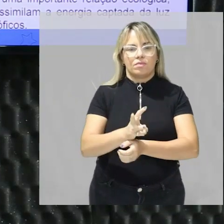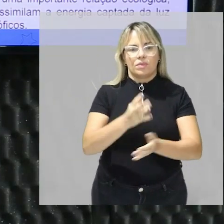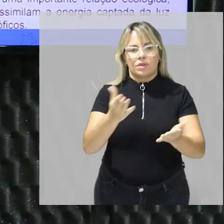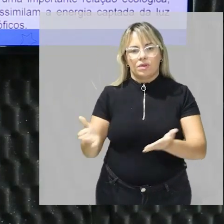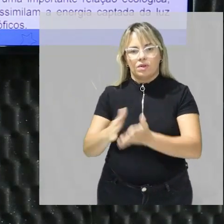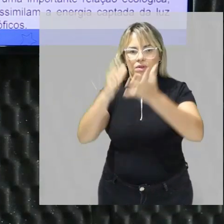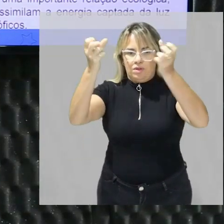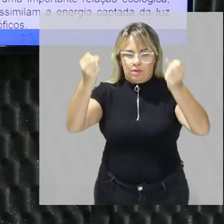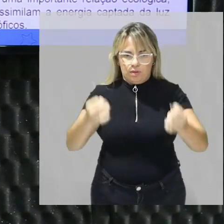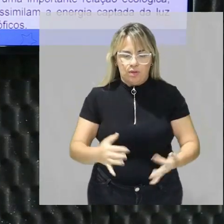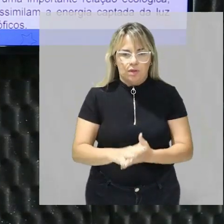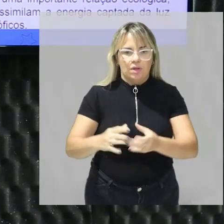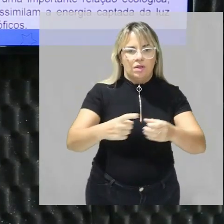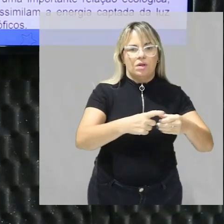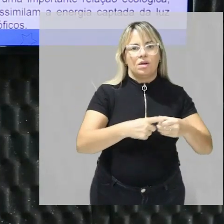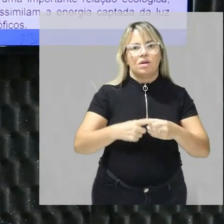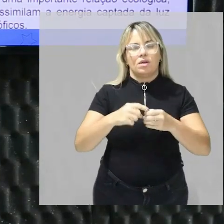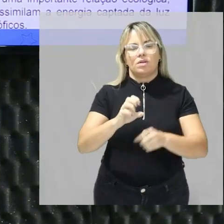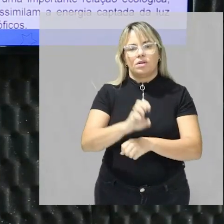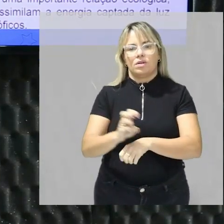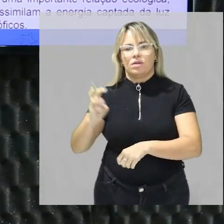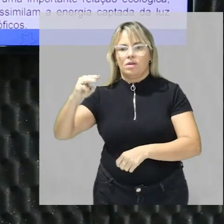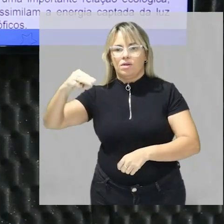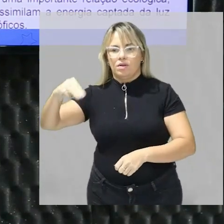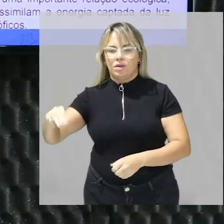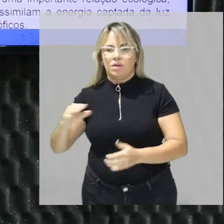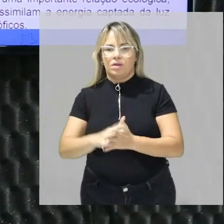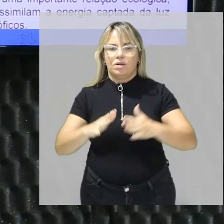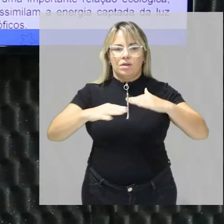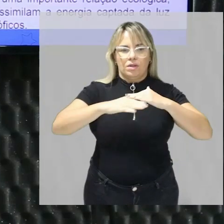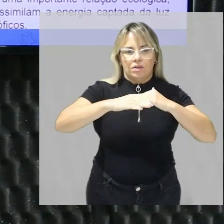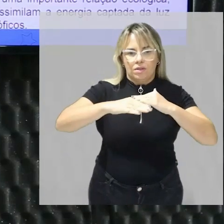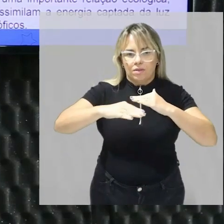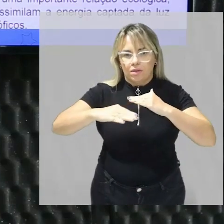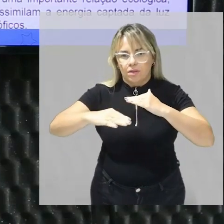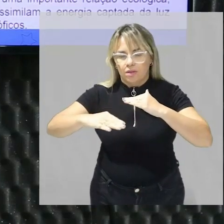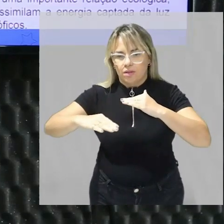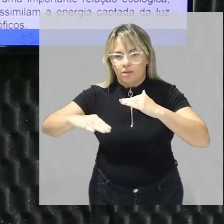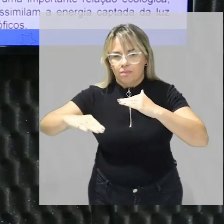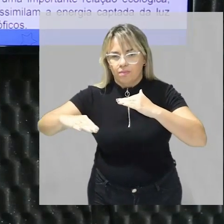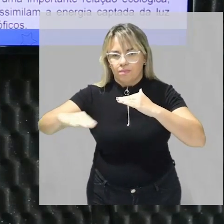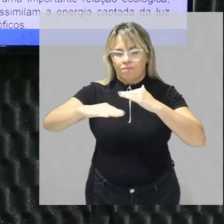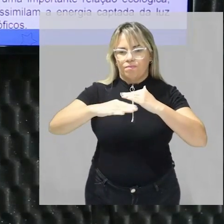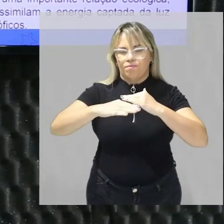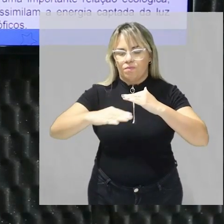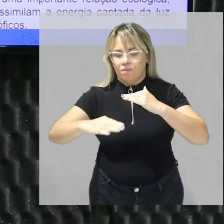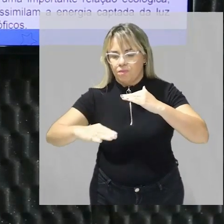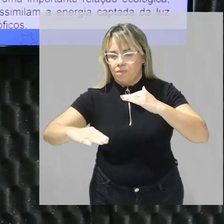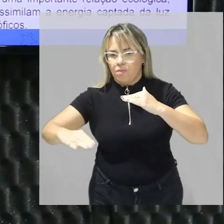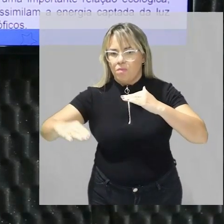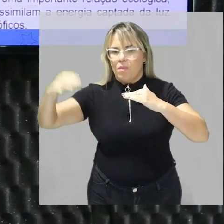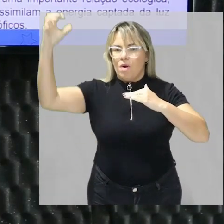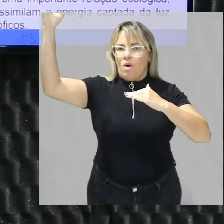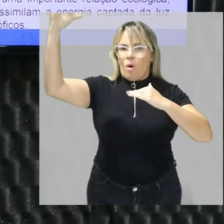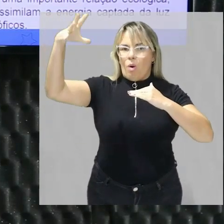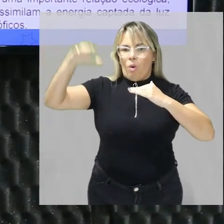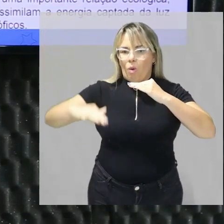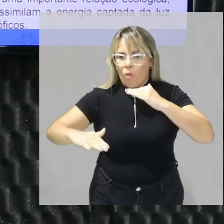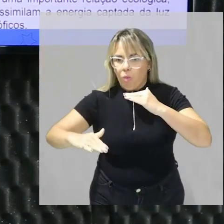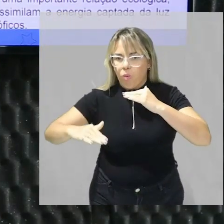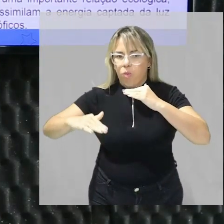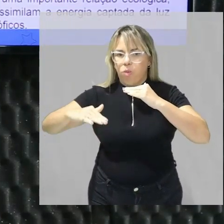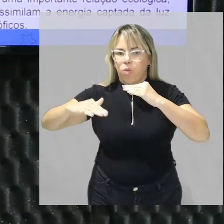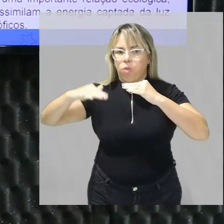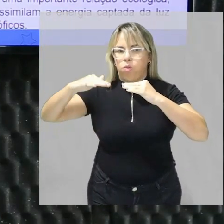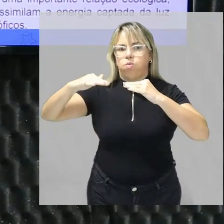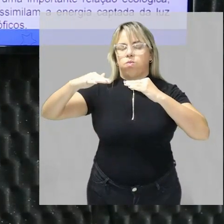diz. A Baixada Maranhense é formada por planícies baixas que alagam no período de chuvas, né,